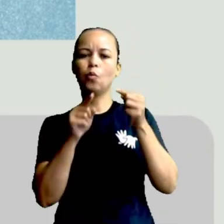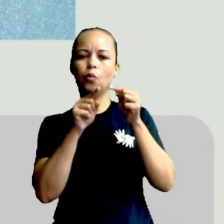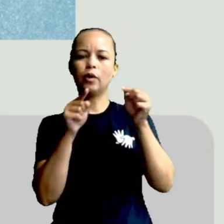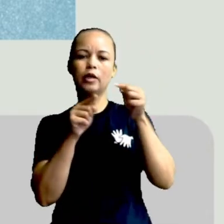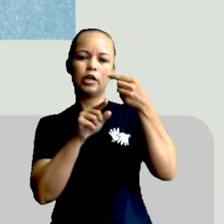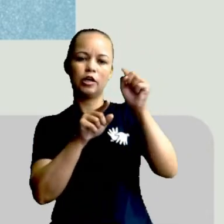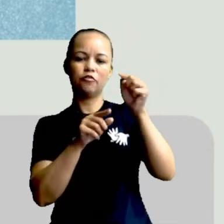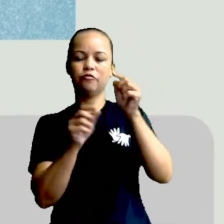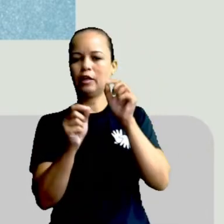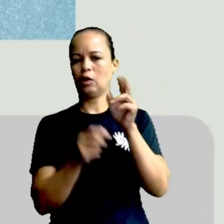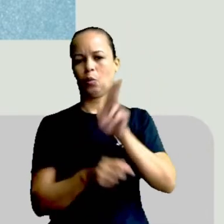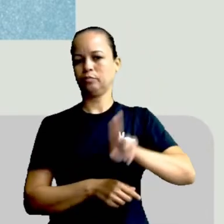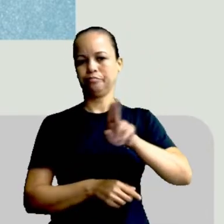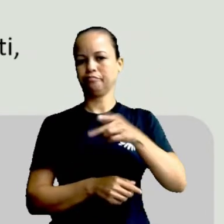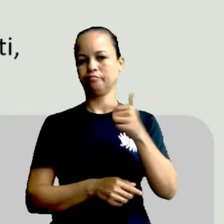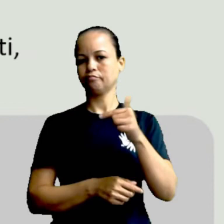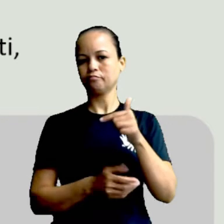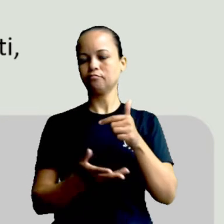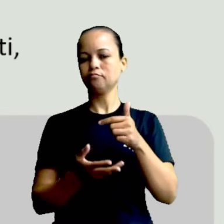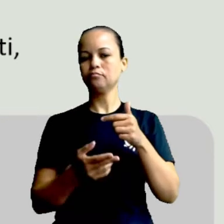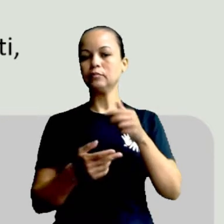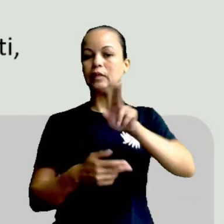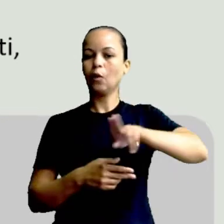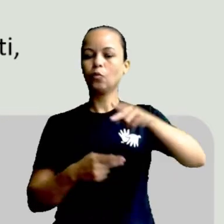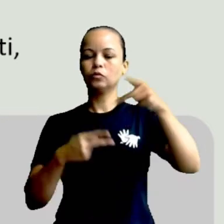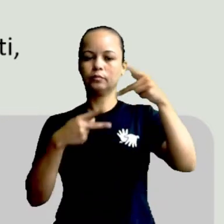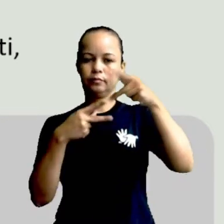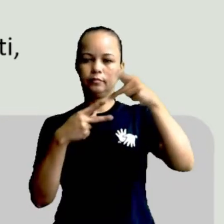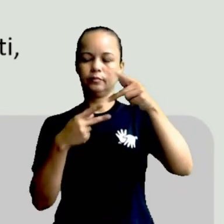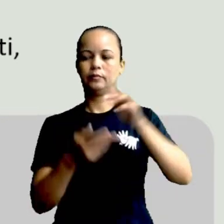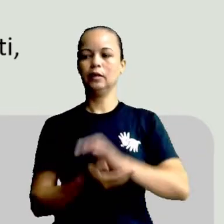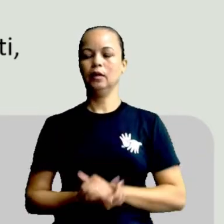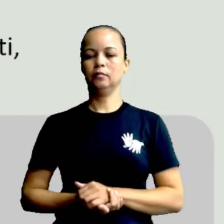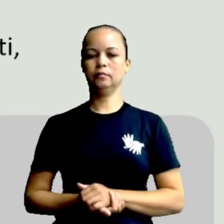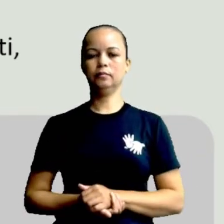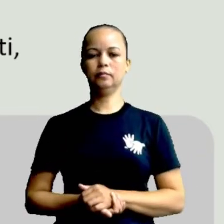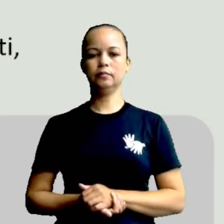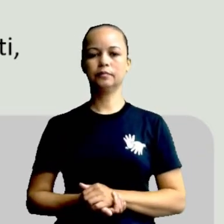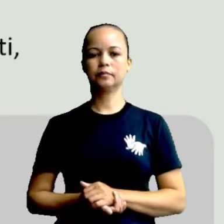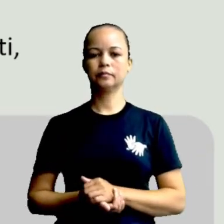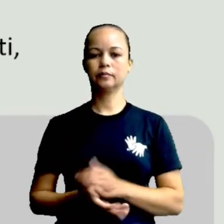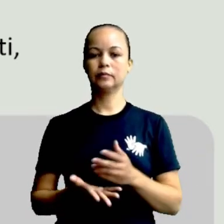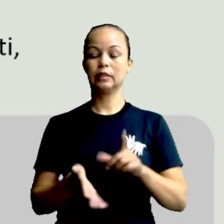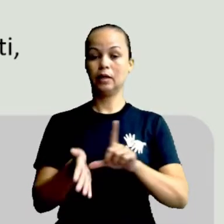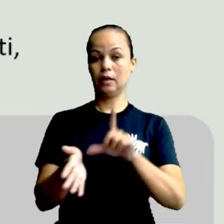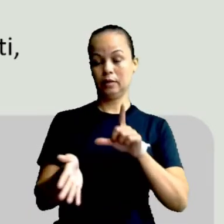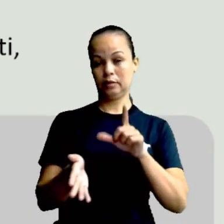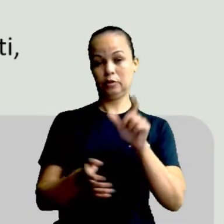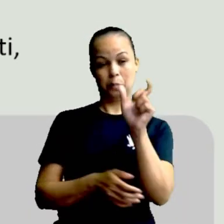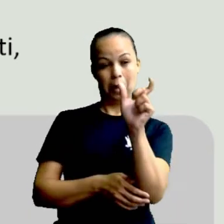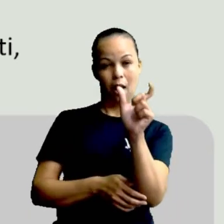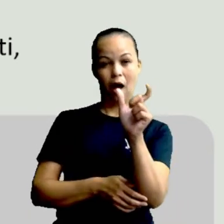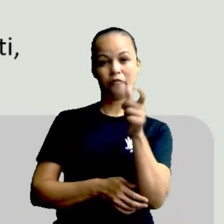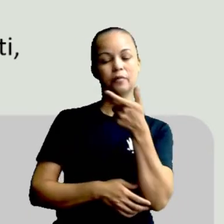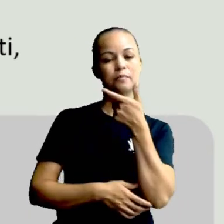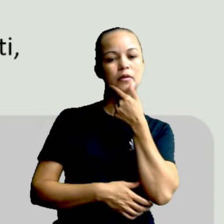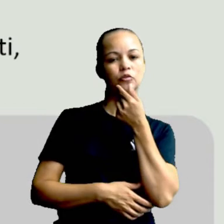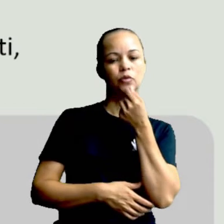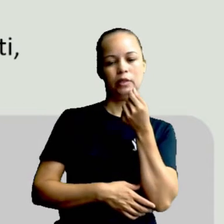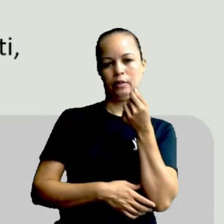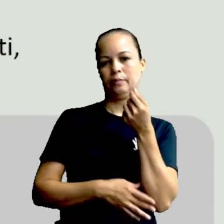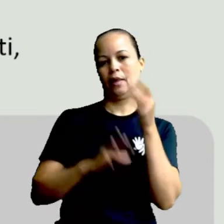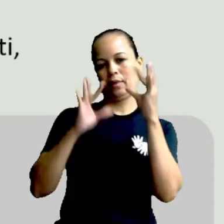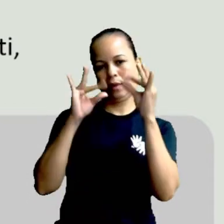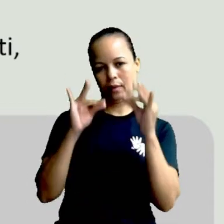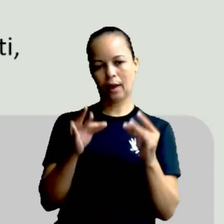expressões já tem aí o uso da preposição e antes de palavras masculinas Mais